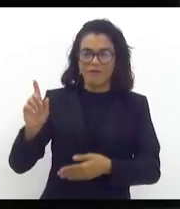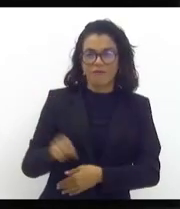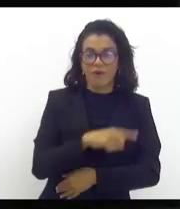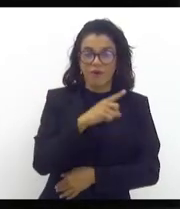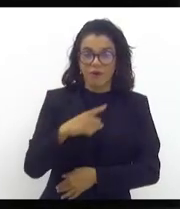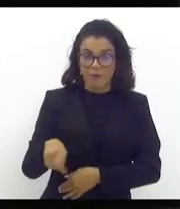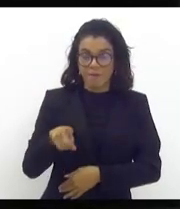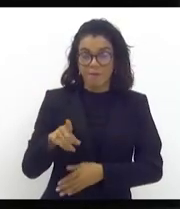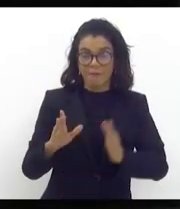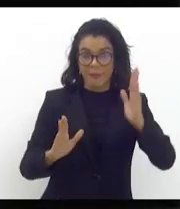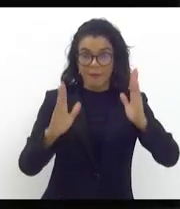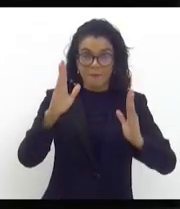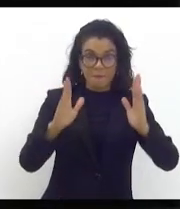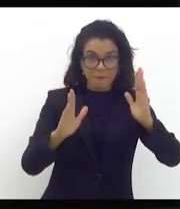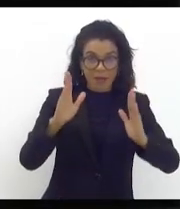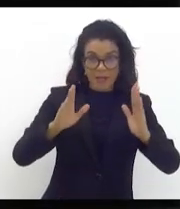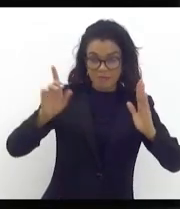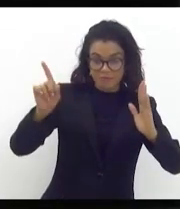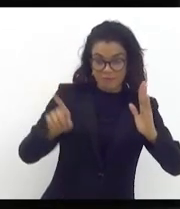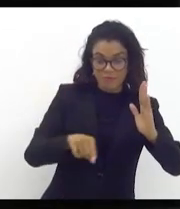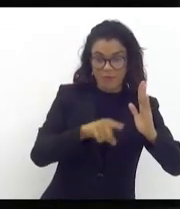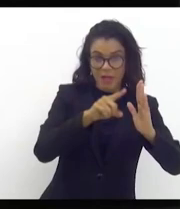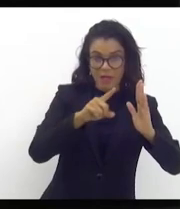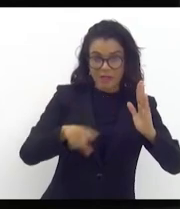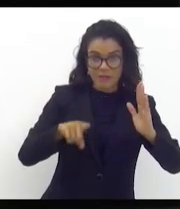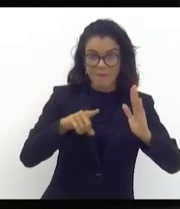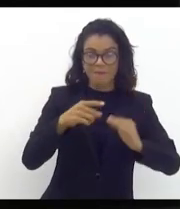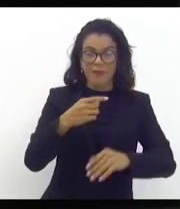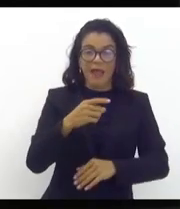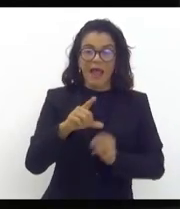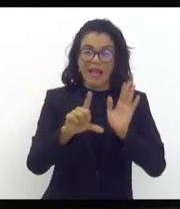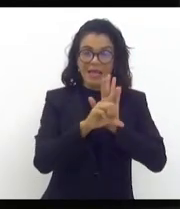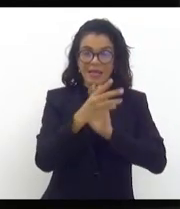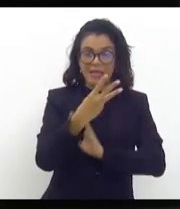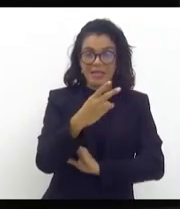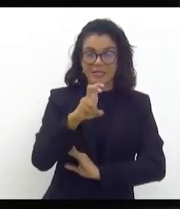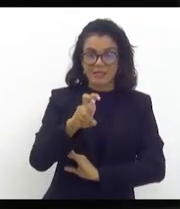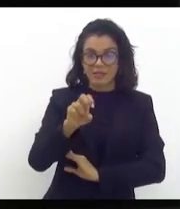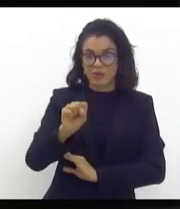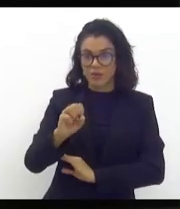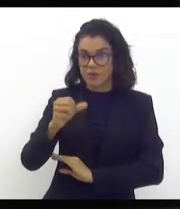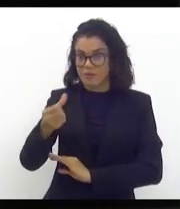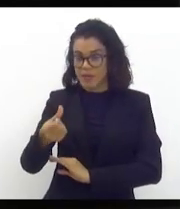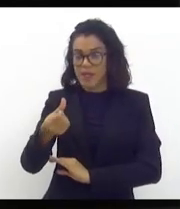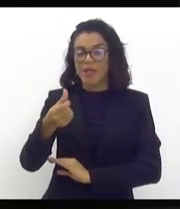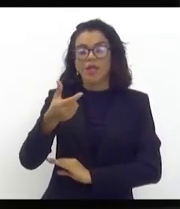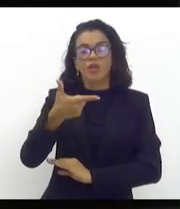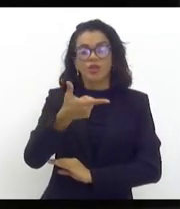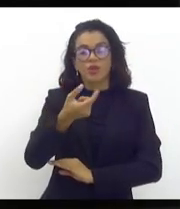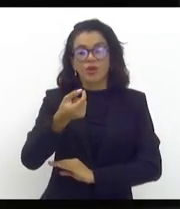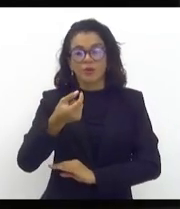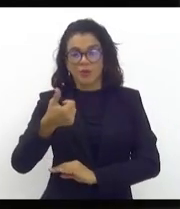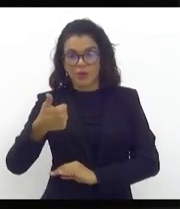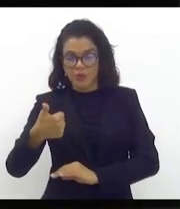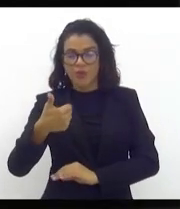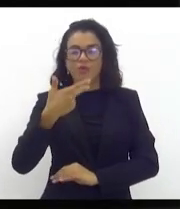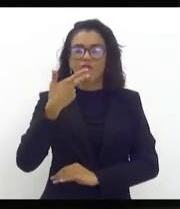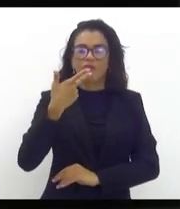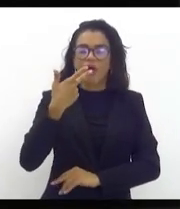que foi dado para revogar a Lei 3586, que é de 2001, que é a lei que trata